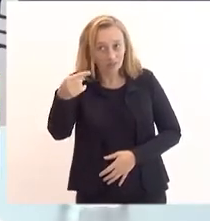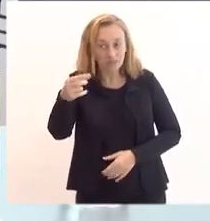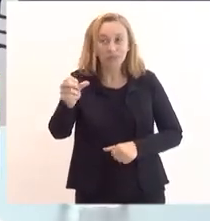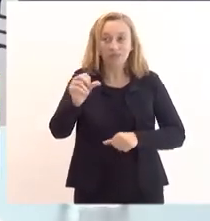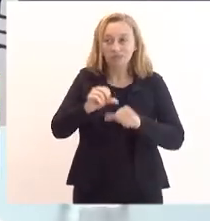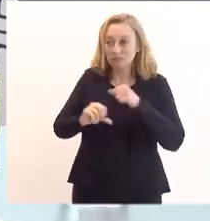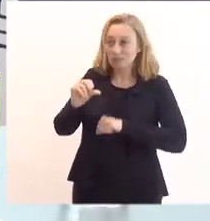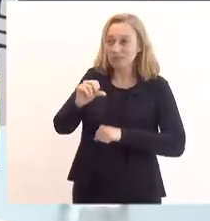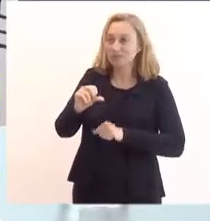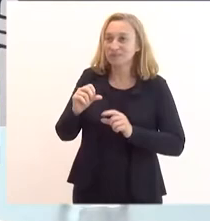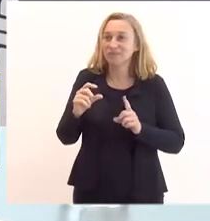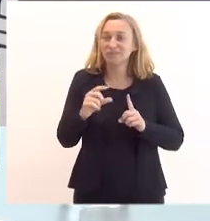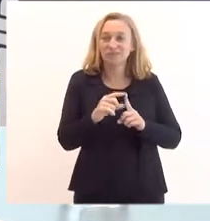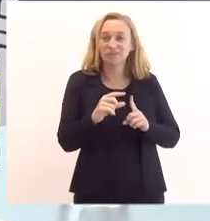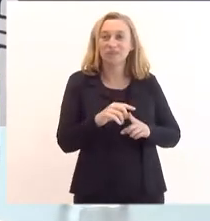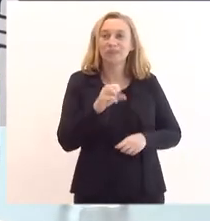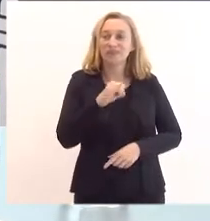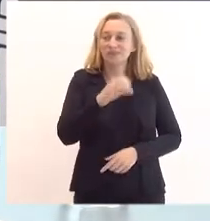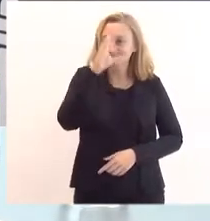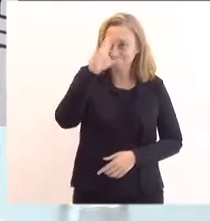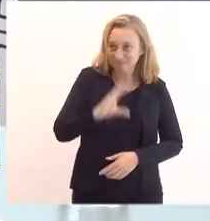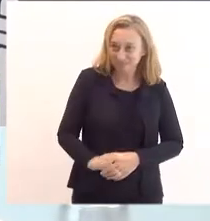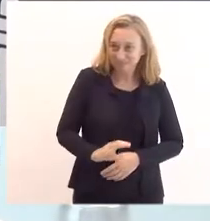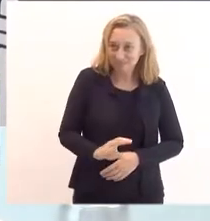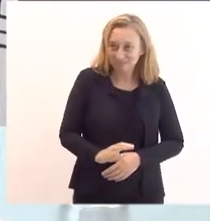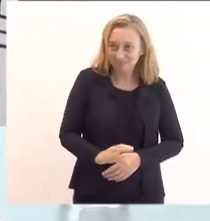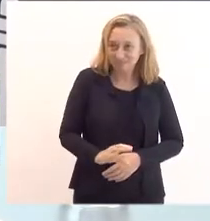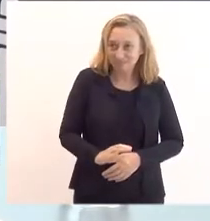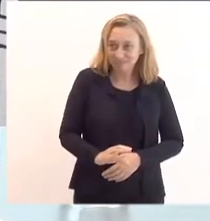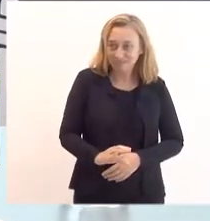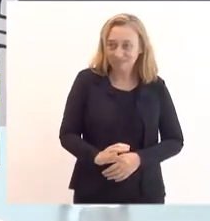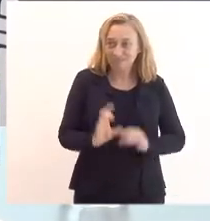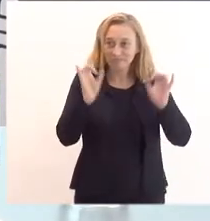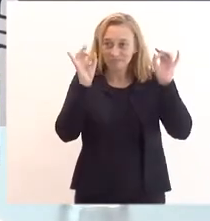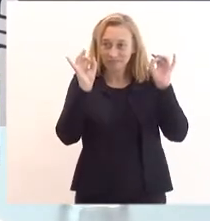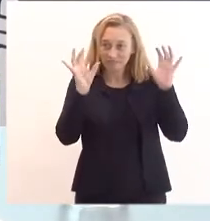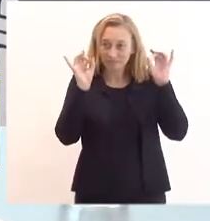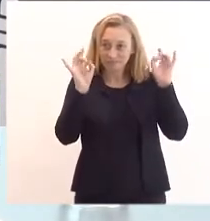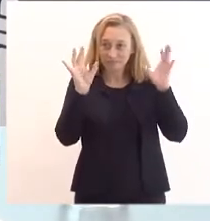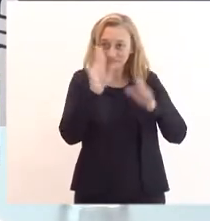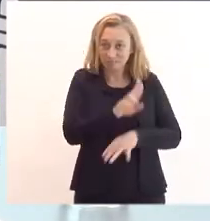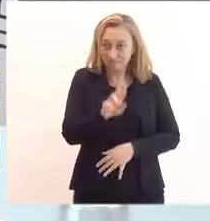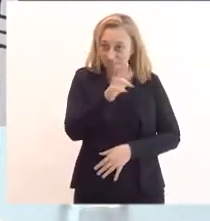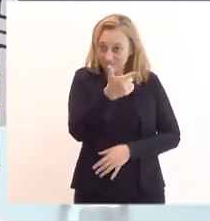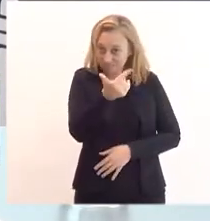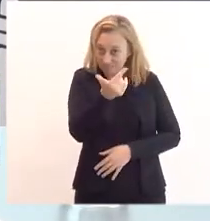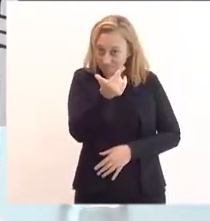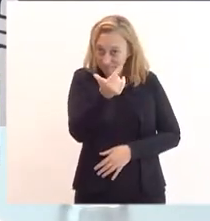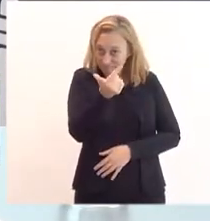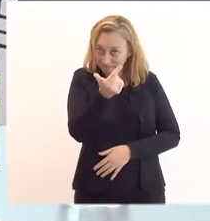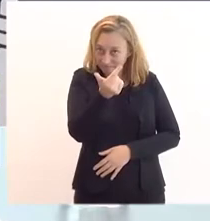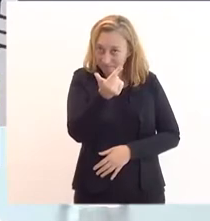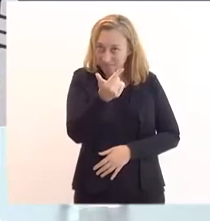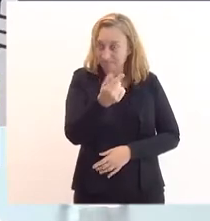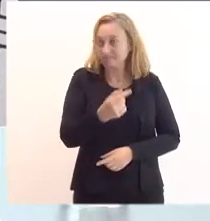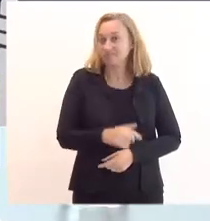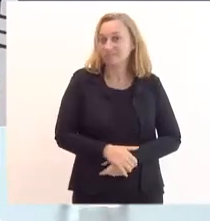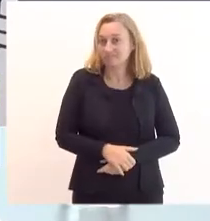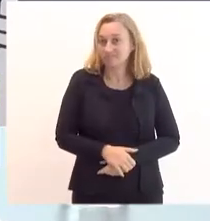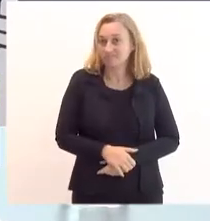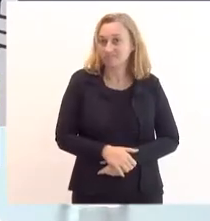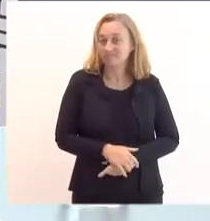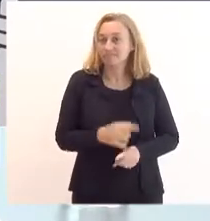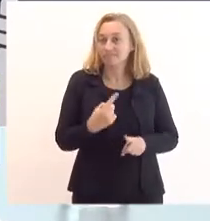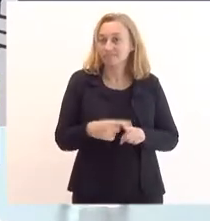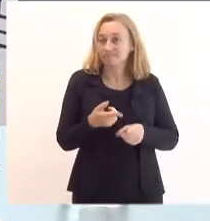contradição. Se o cidadão é um especialista em usar arma, né, porque ele é